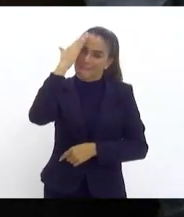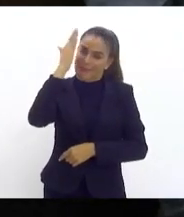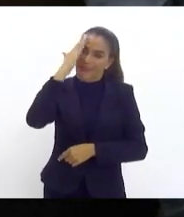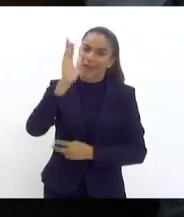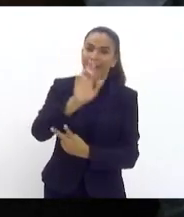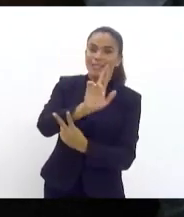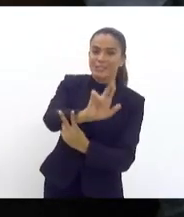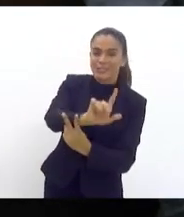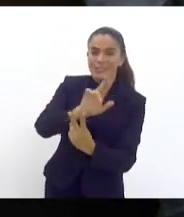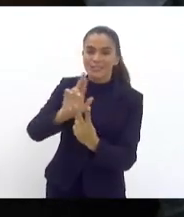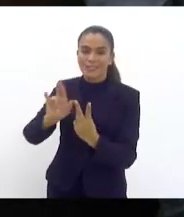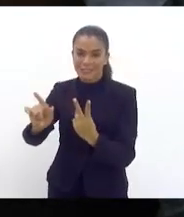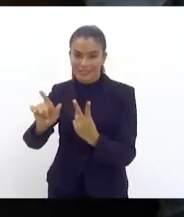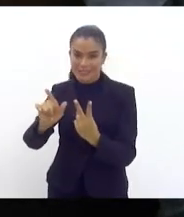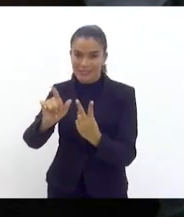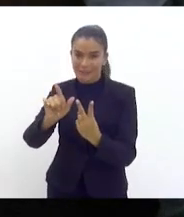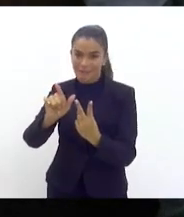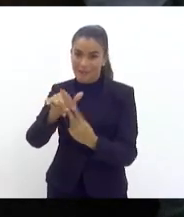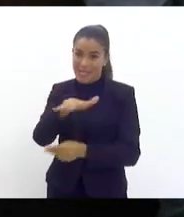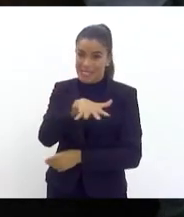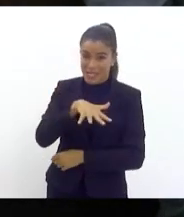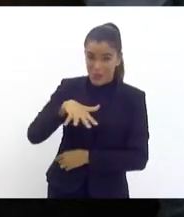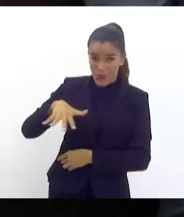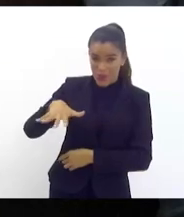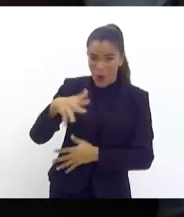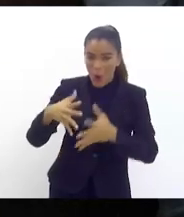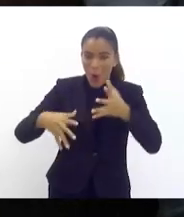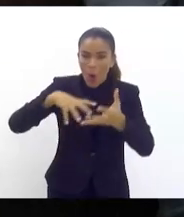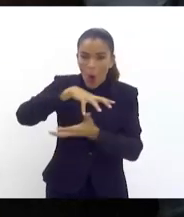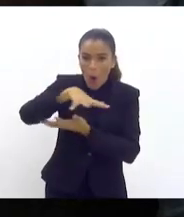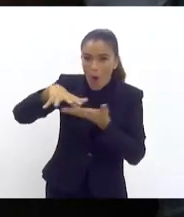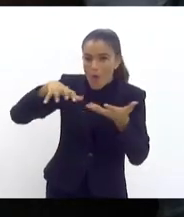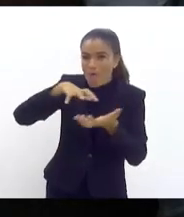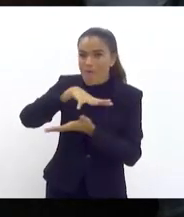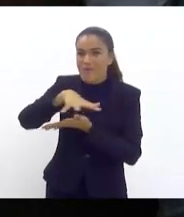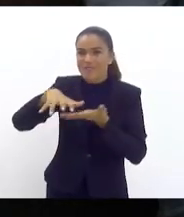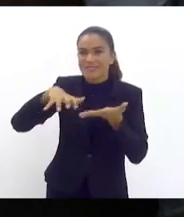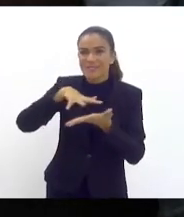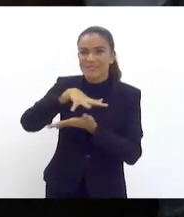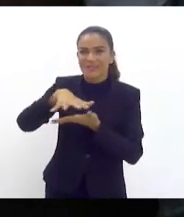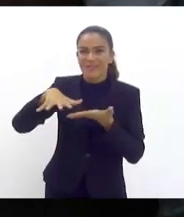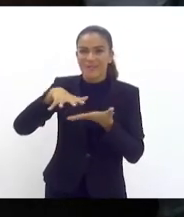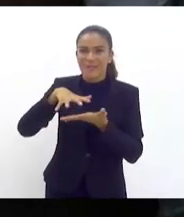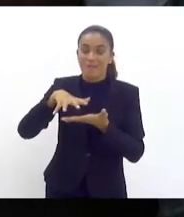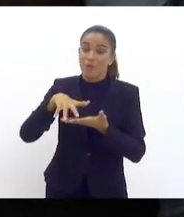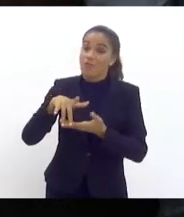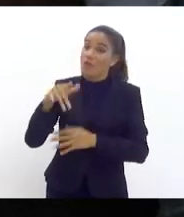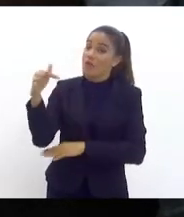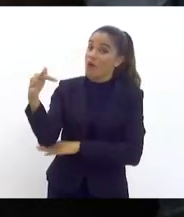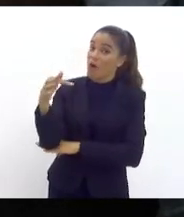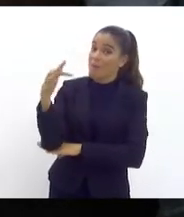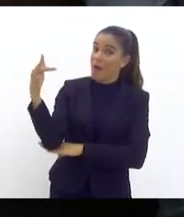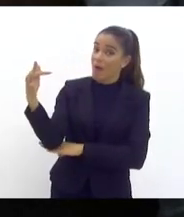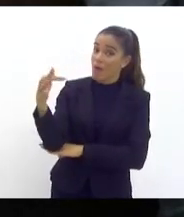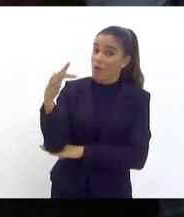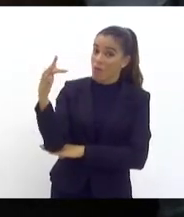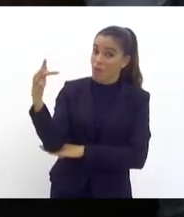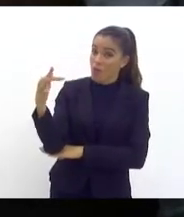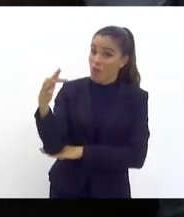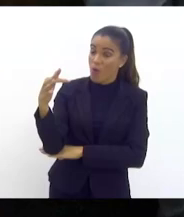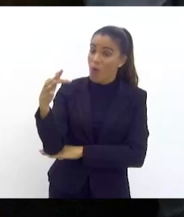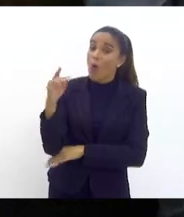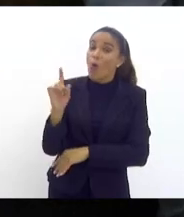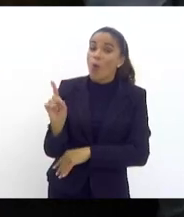aqui, que toda essa confusão que se criou foi um aspecto formal. O receio